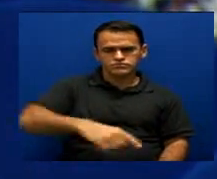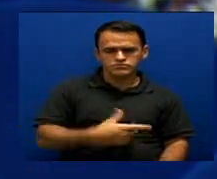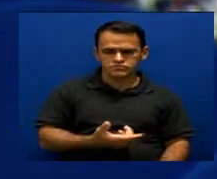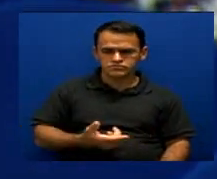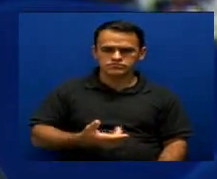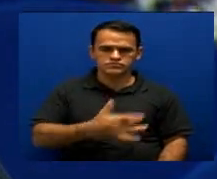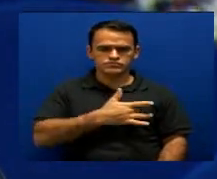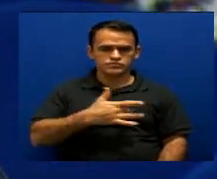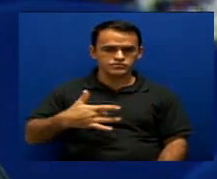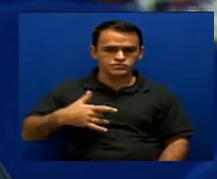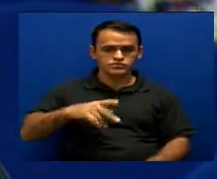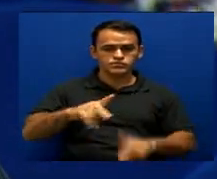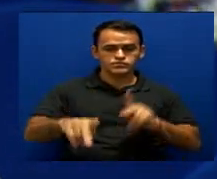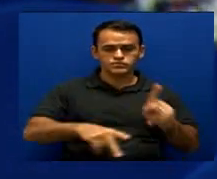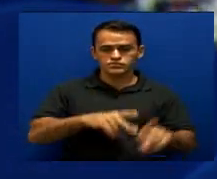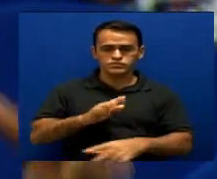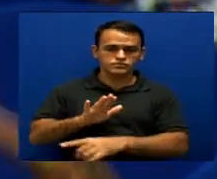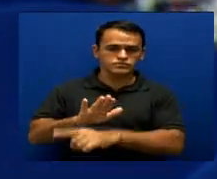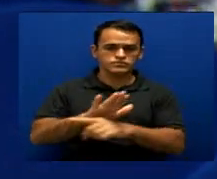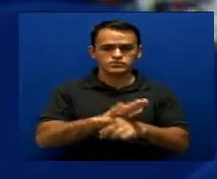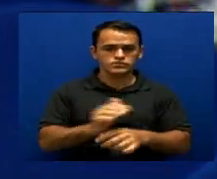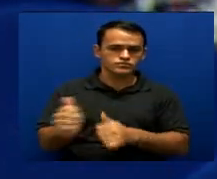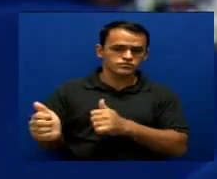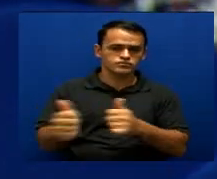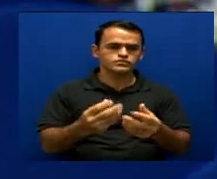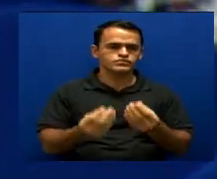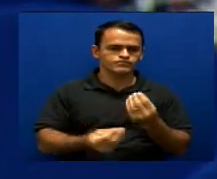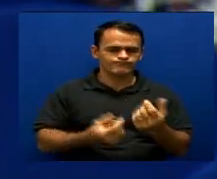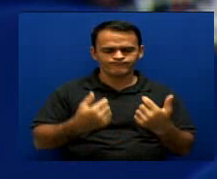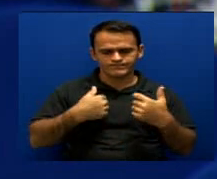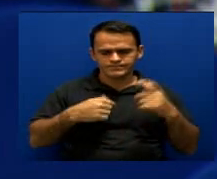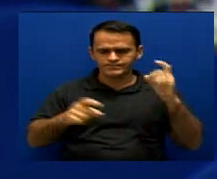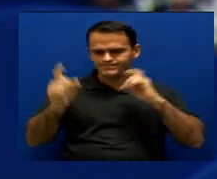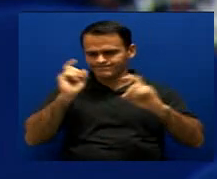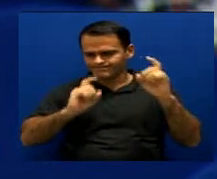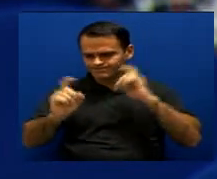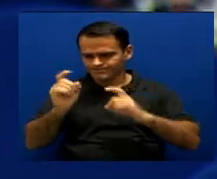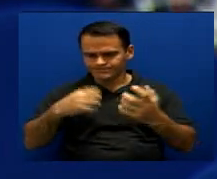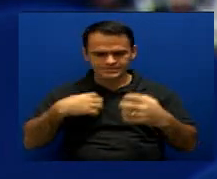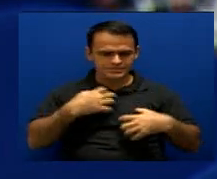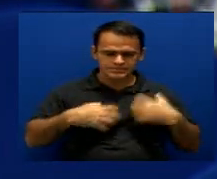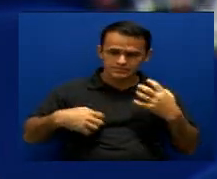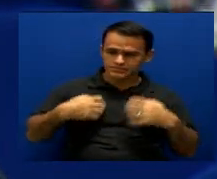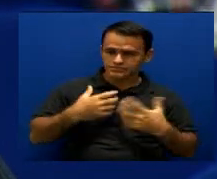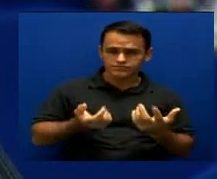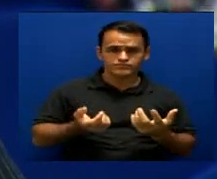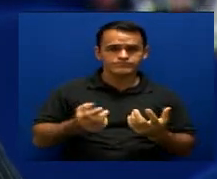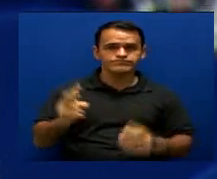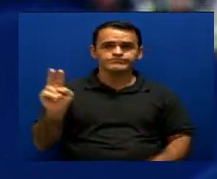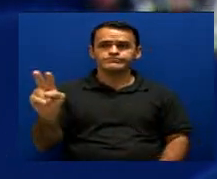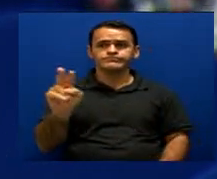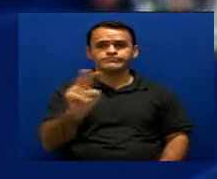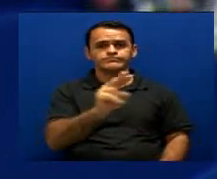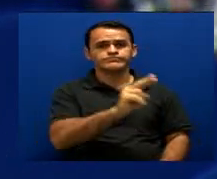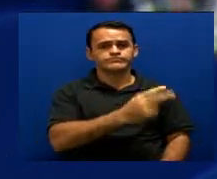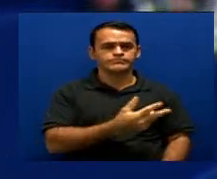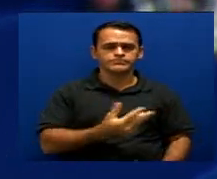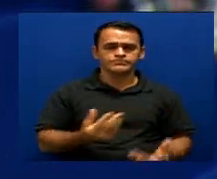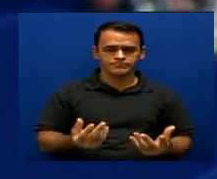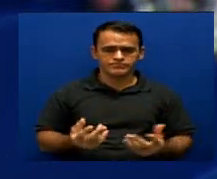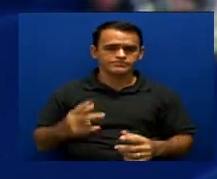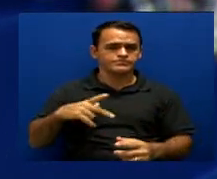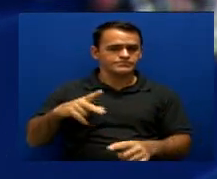verdade tem o vaso uma pessoa angustiada por conta de ver o como que a gente tira da